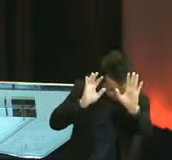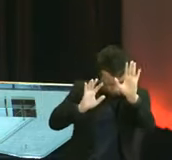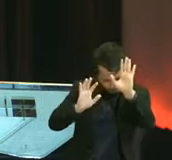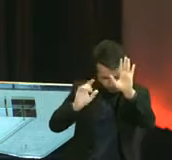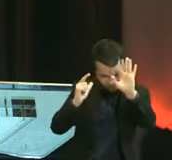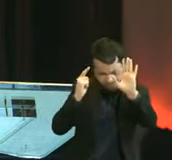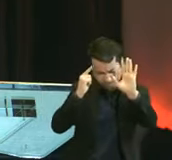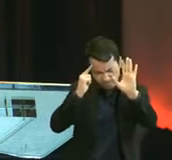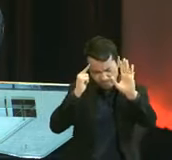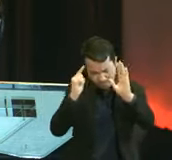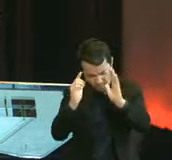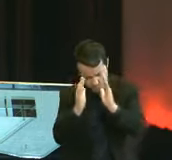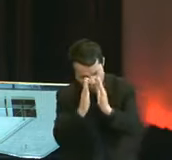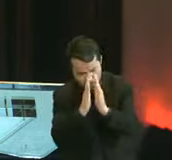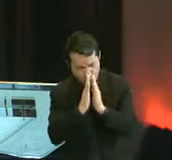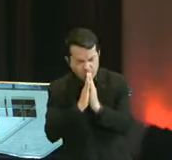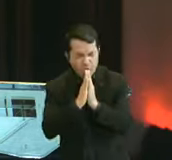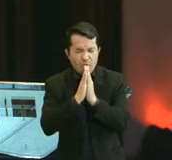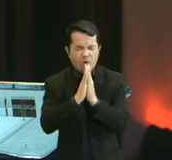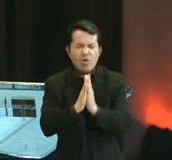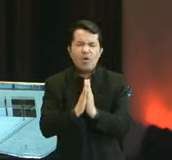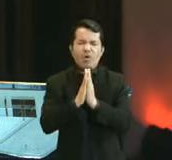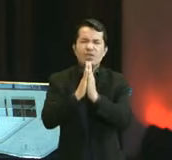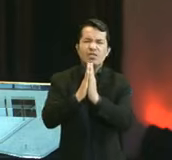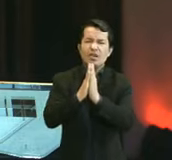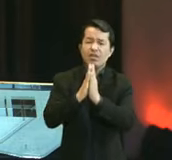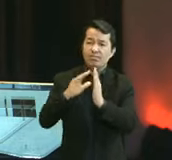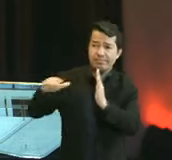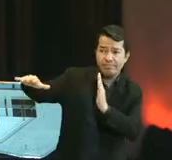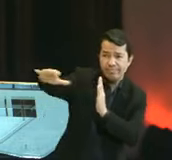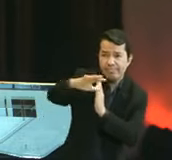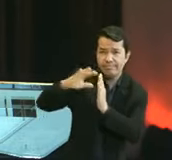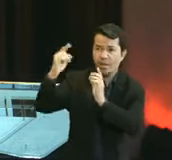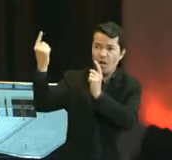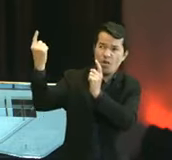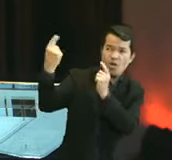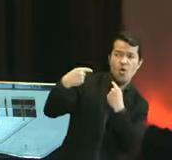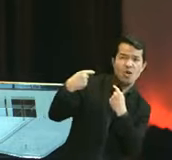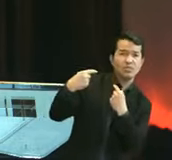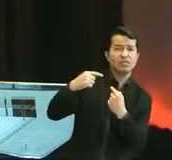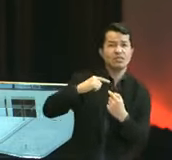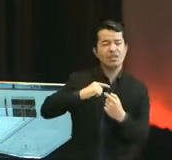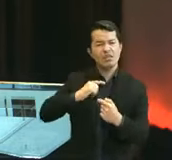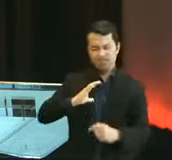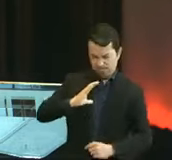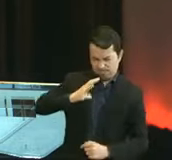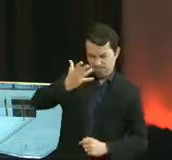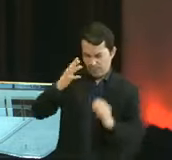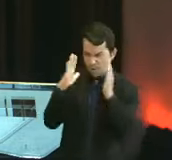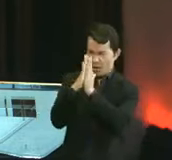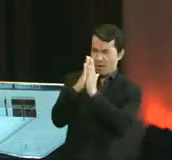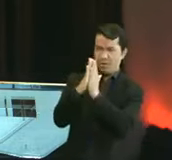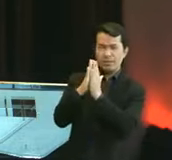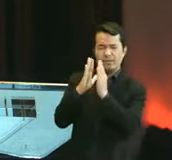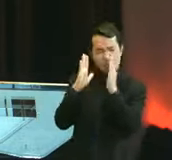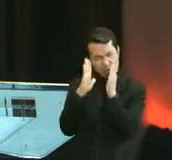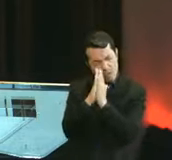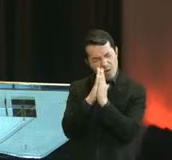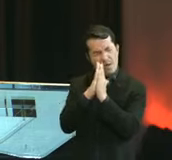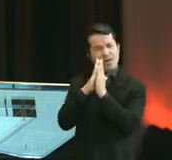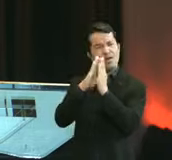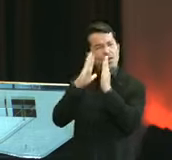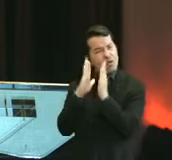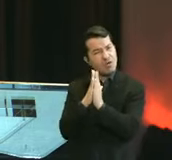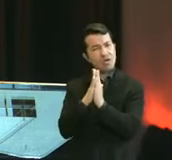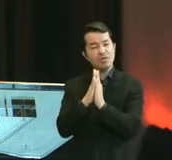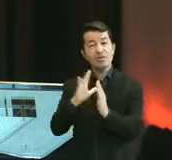orava pelos seus opositores, e a presença de Deus se manifesta mesmo naquele momento, fazendo o rosto daquele